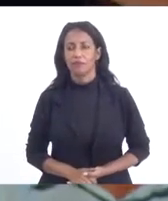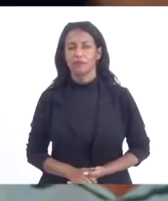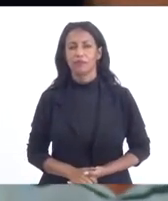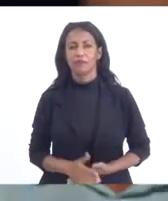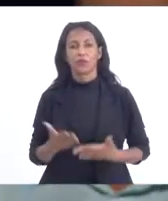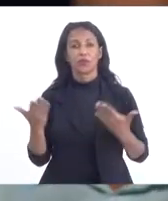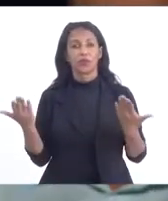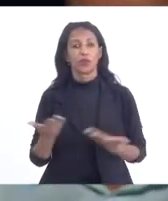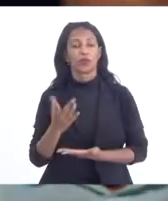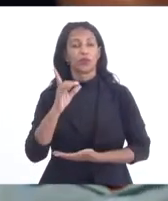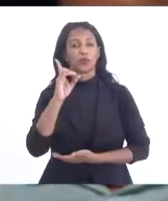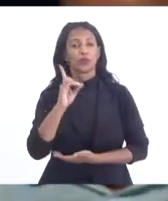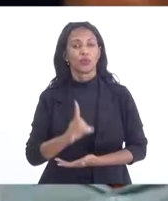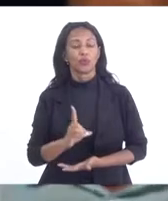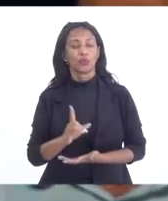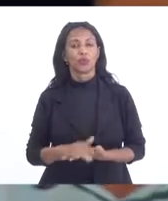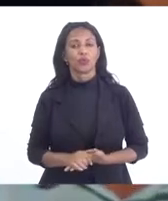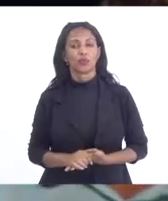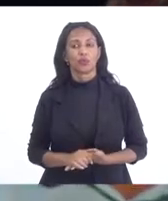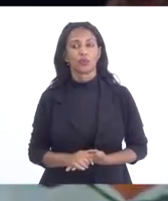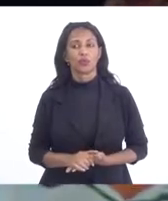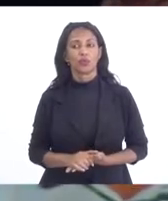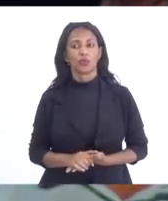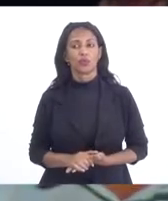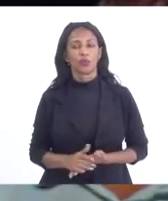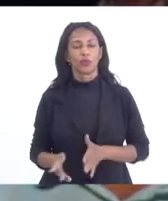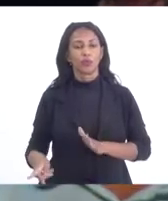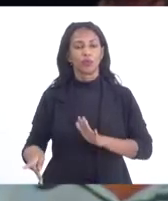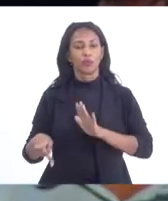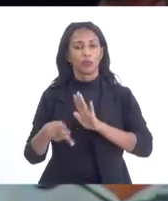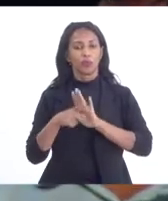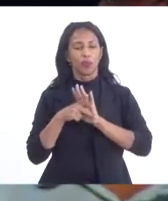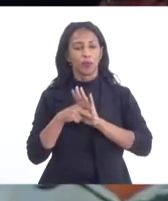sou hoje diretor e proprietário do